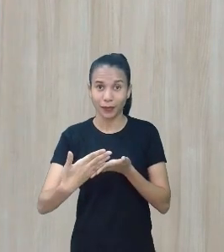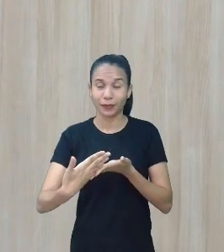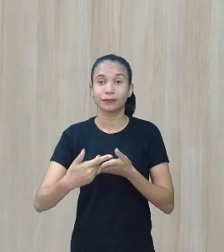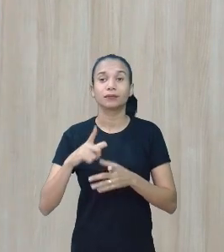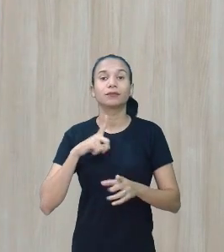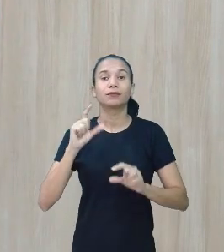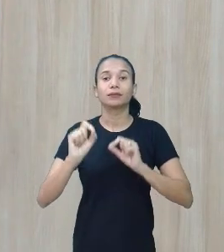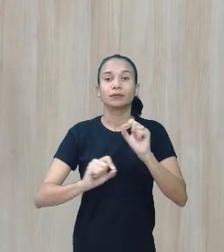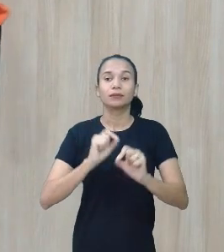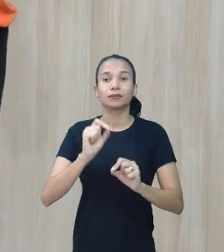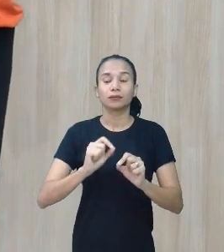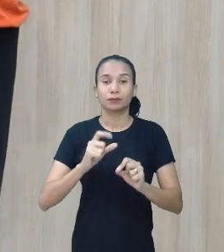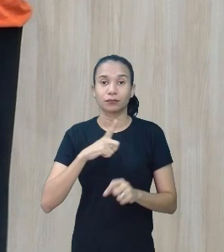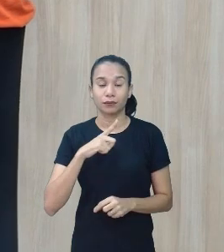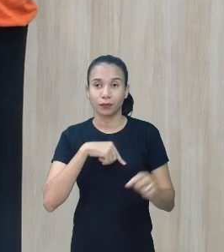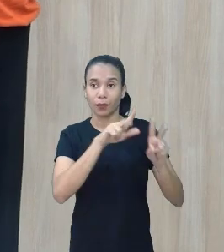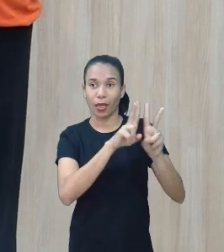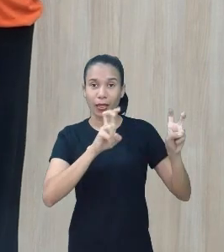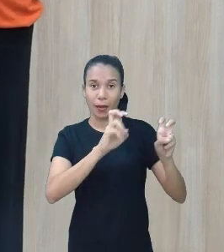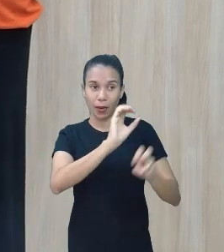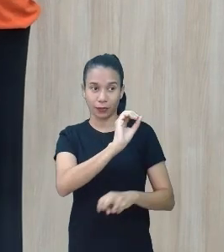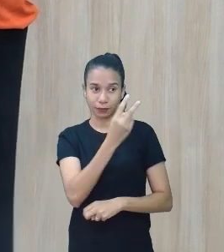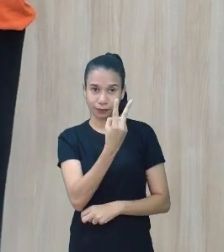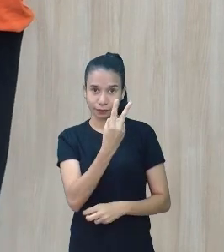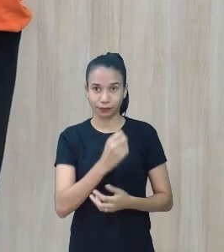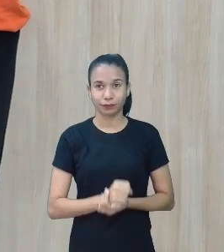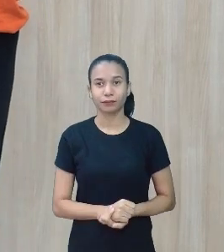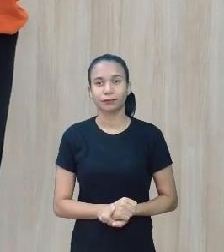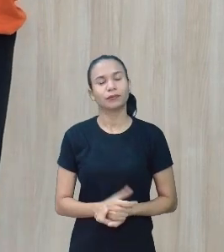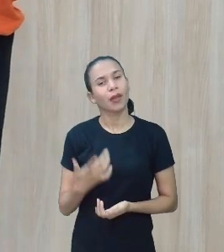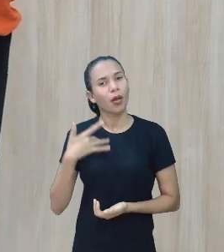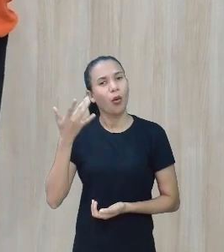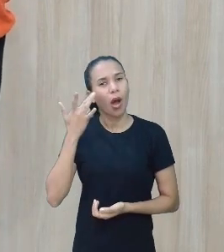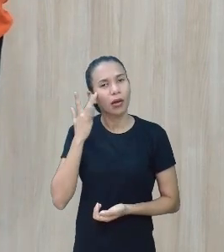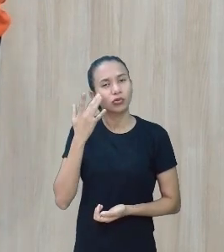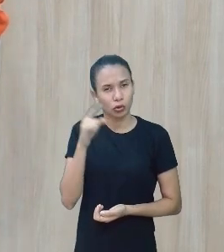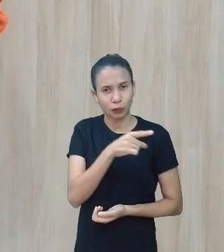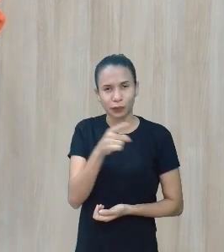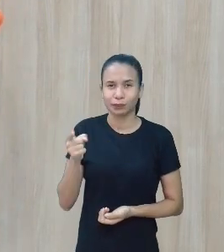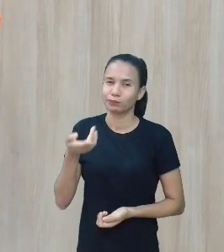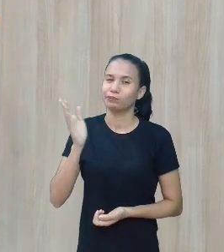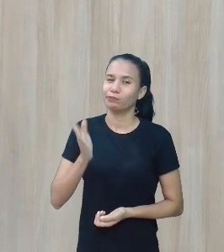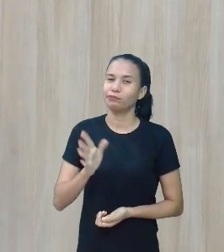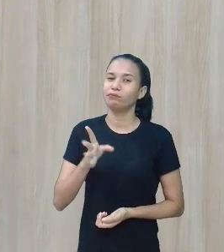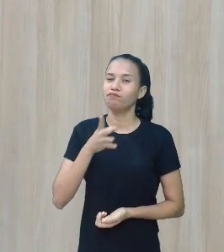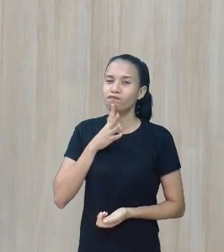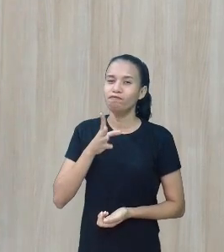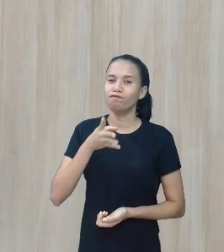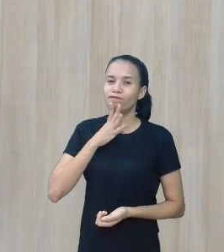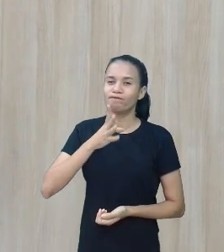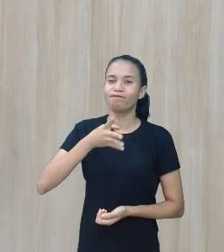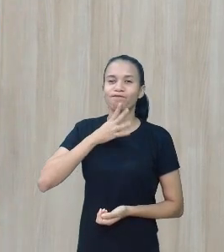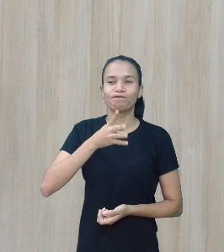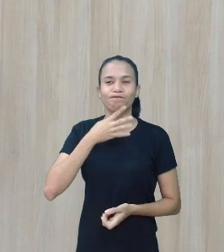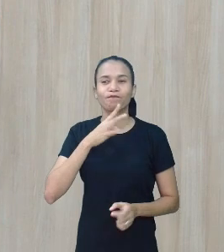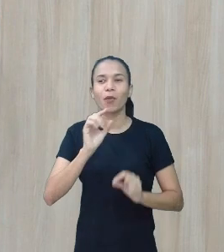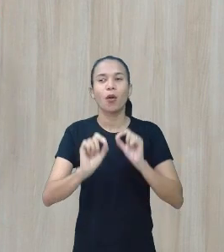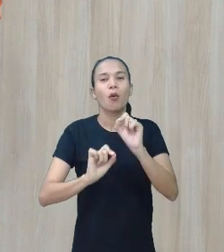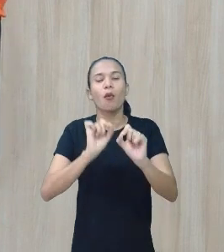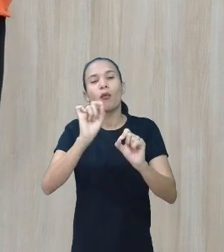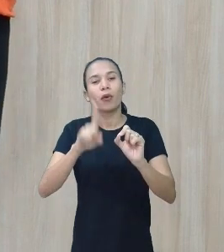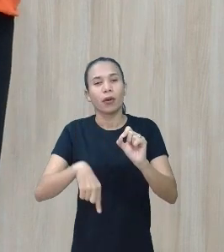com o nosso Descritor 2. Eu acredito que vocês já estão bastante